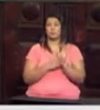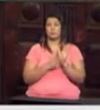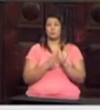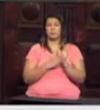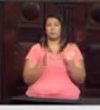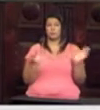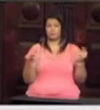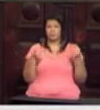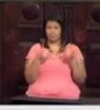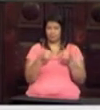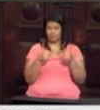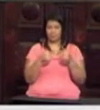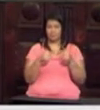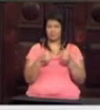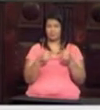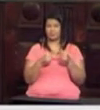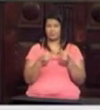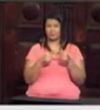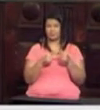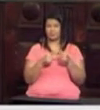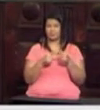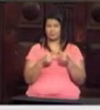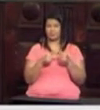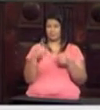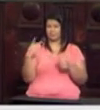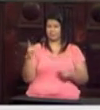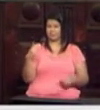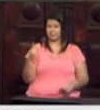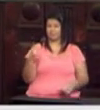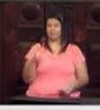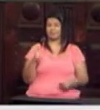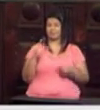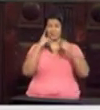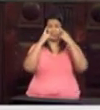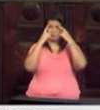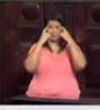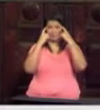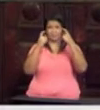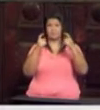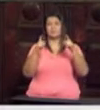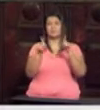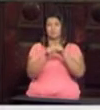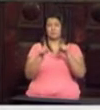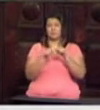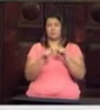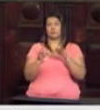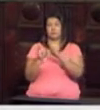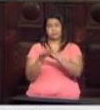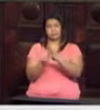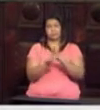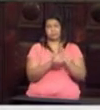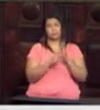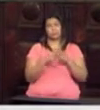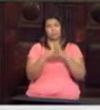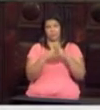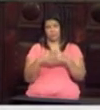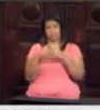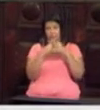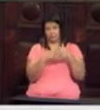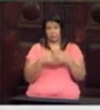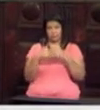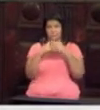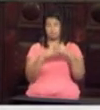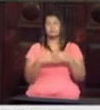relativas ao enfrentamento do aumento do índice de roubo e furto de carga. E exatamente